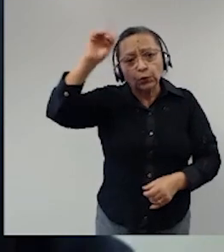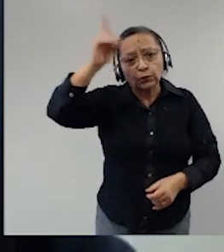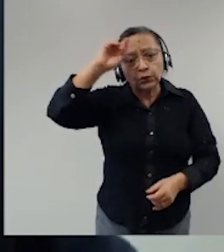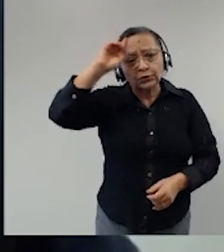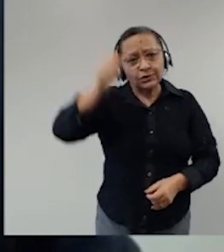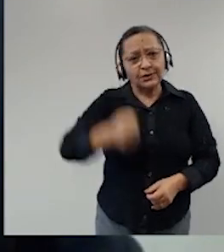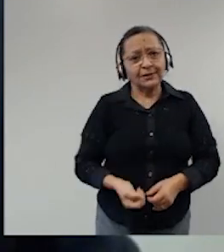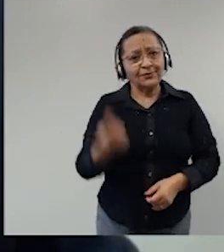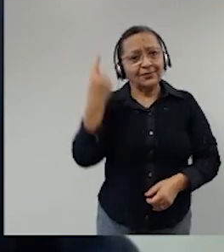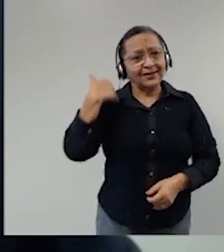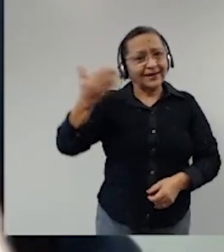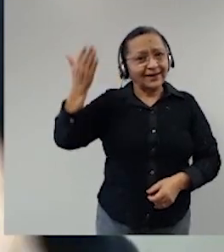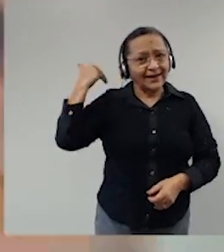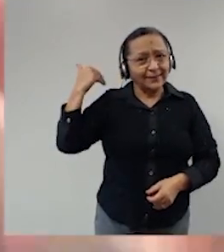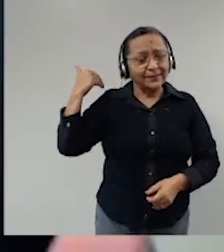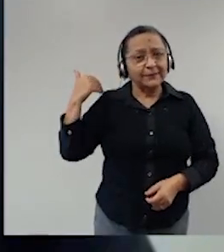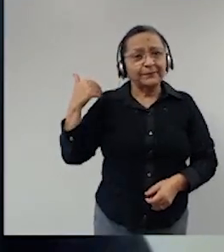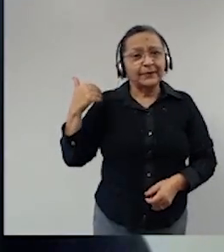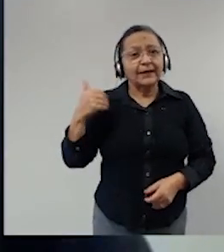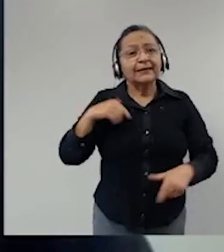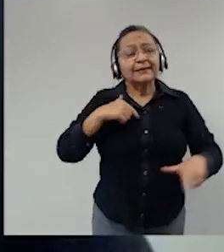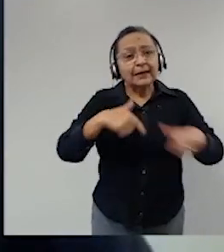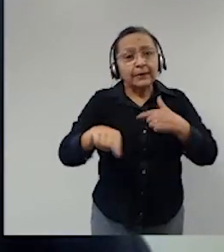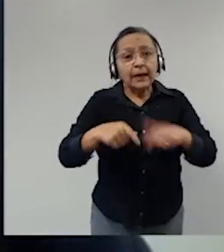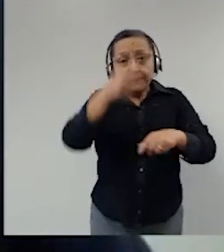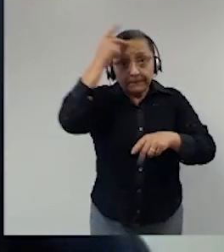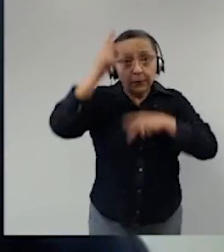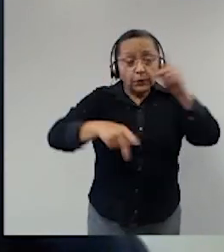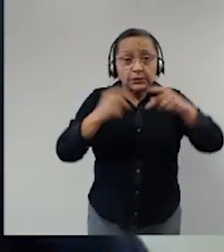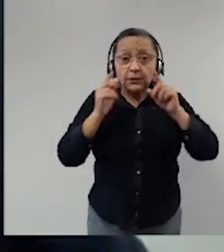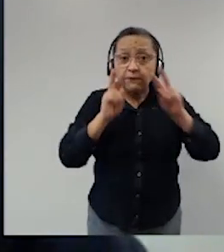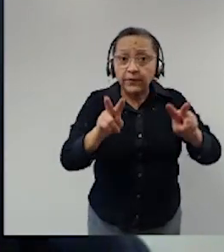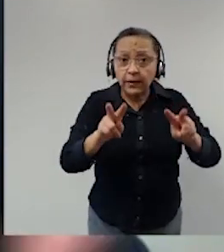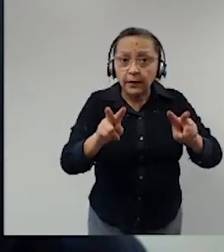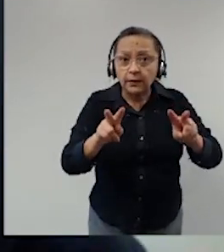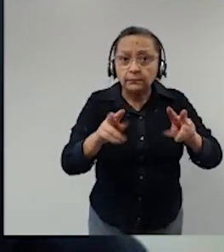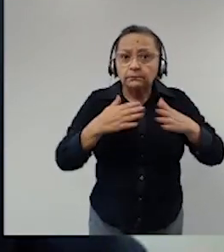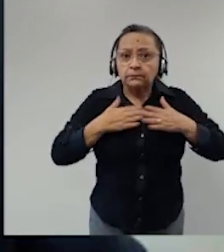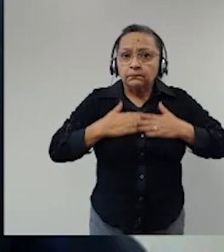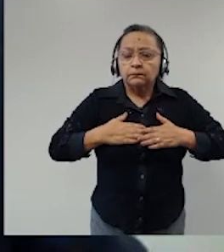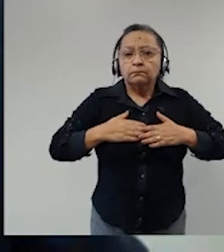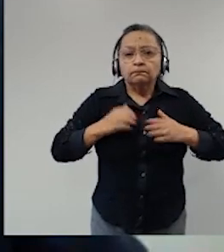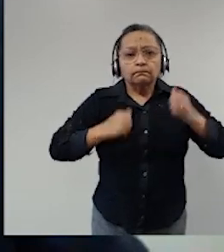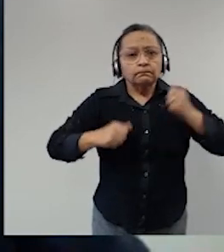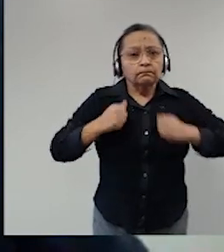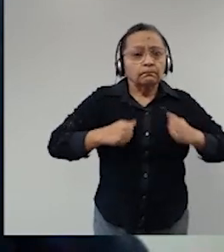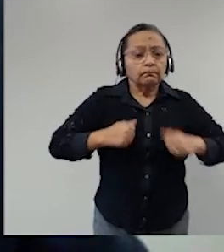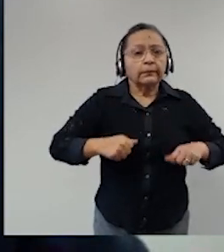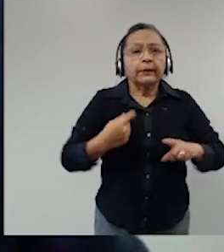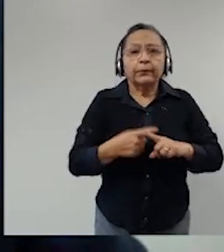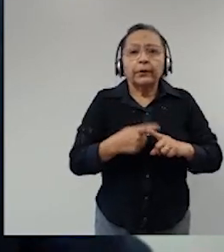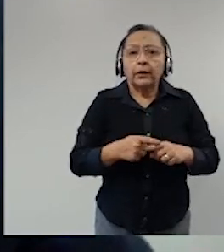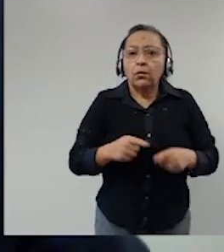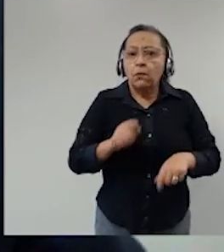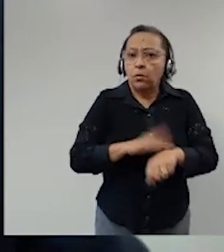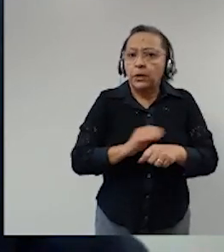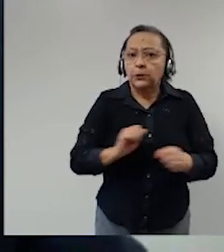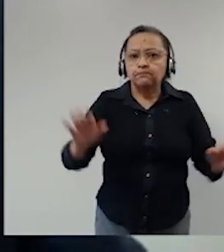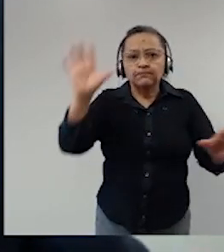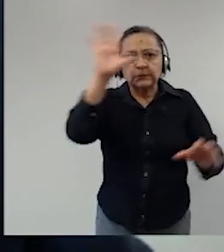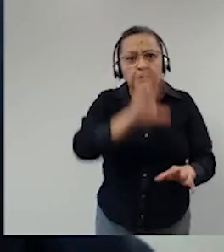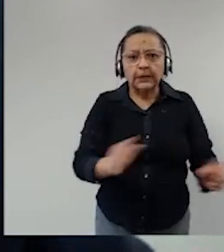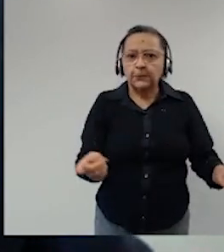o Ministério trabalhava as ansiedades naturais da população diante desse cenário tão adverso.